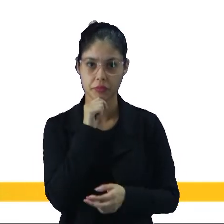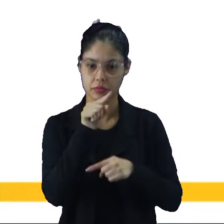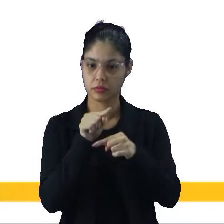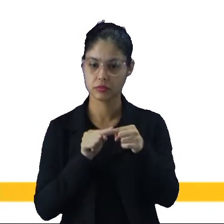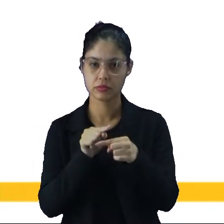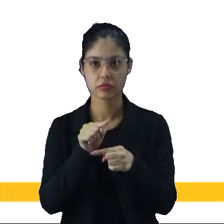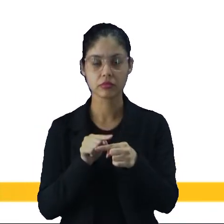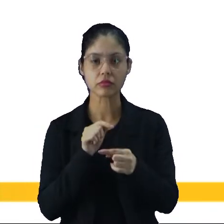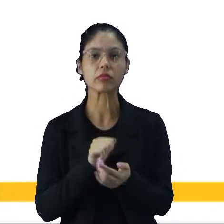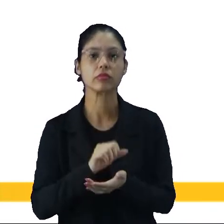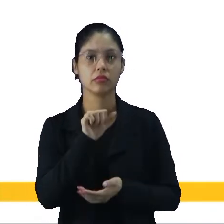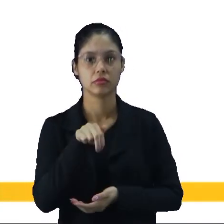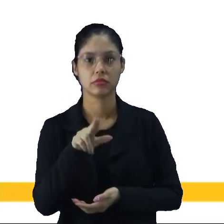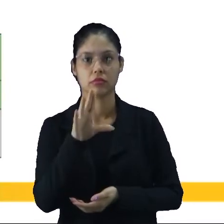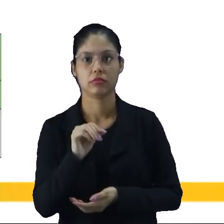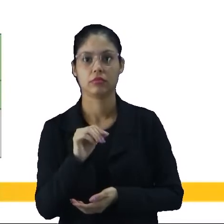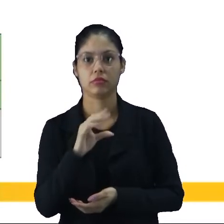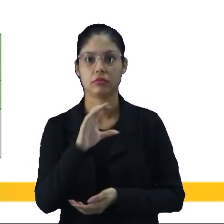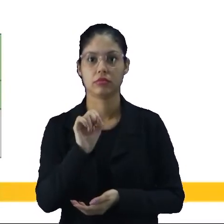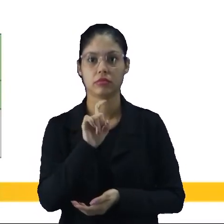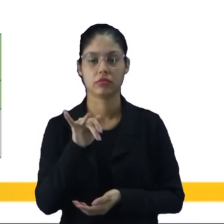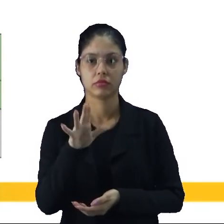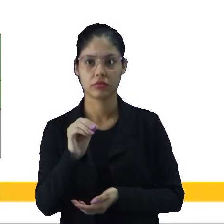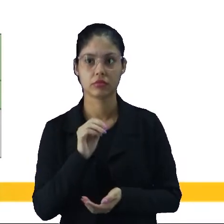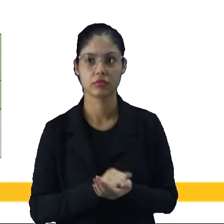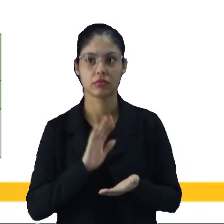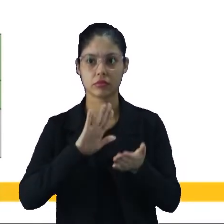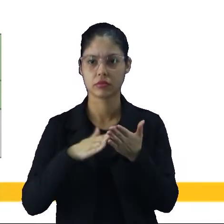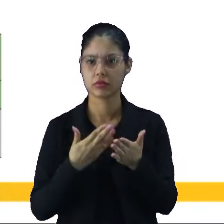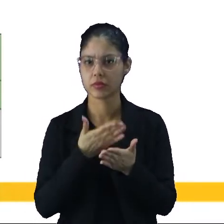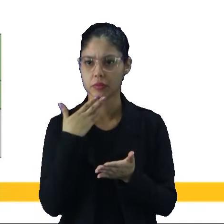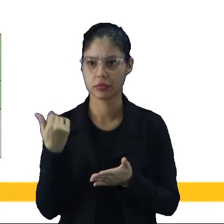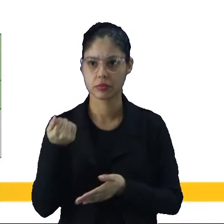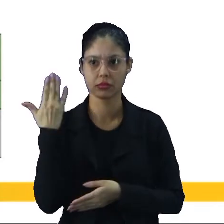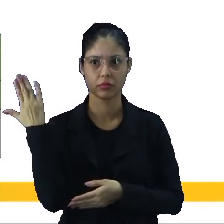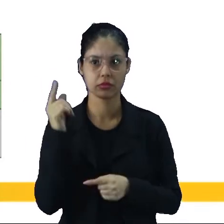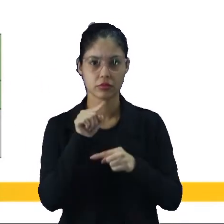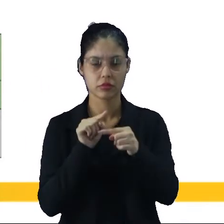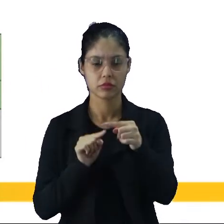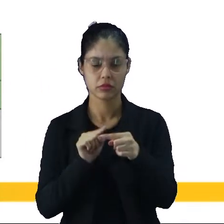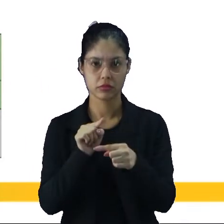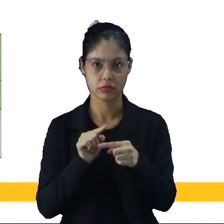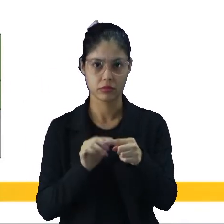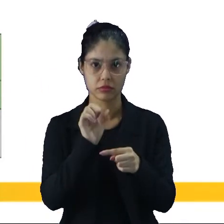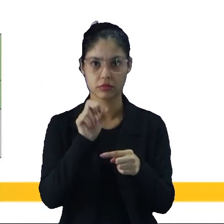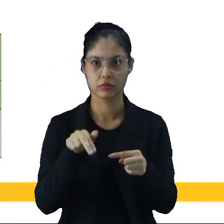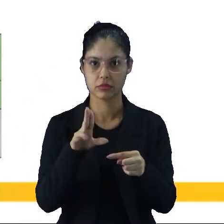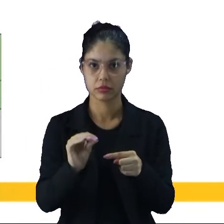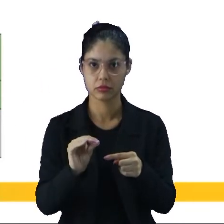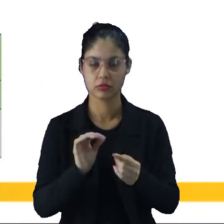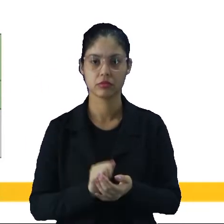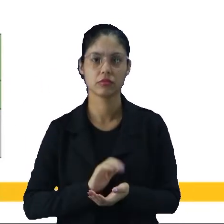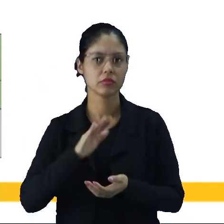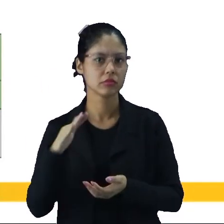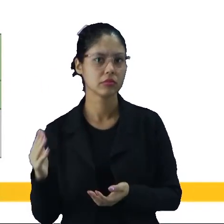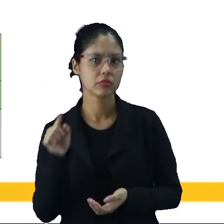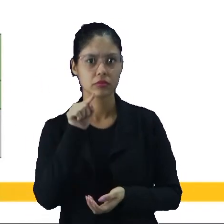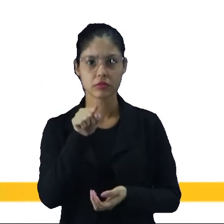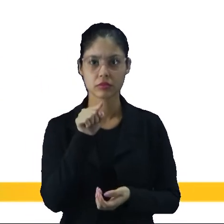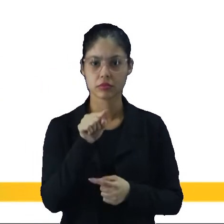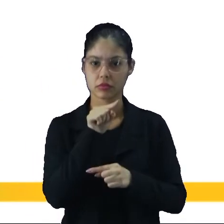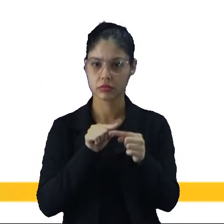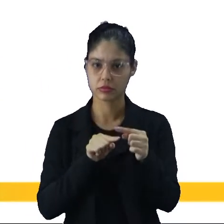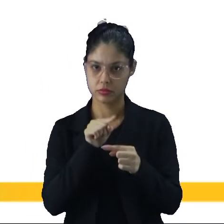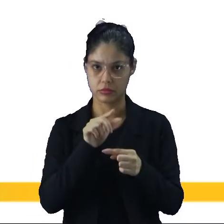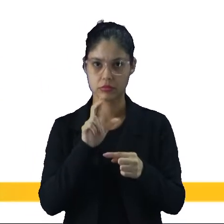dividir seno pelo cosseno. Bora interpretar isso aqui. Eu vou dividir seno por cosseno. Quando você divide